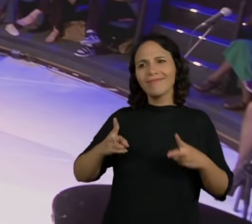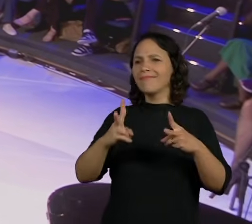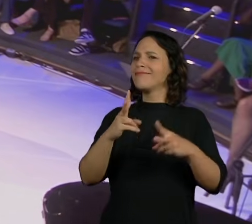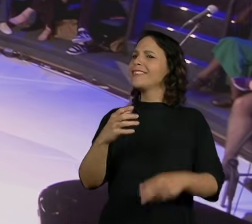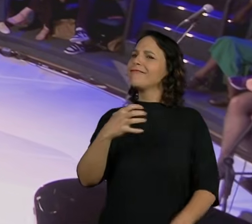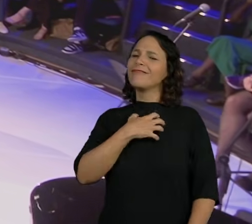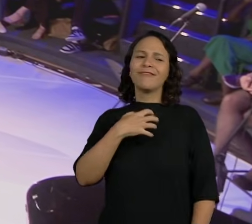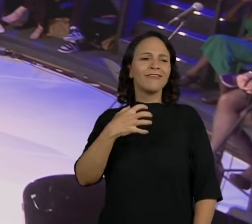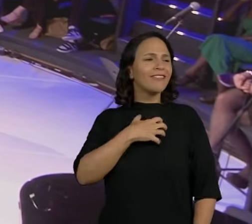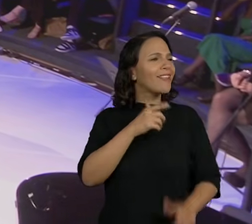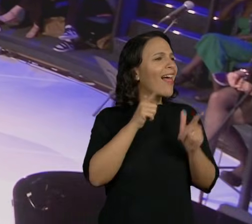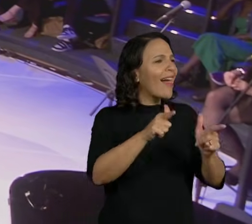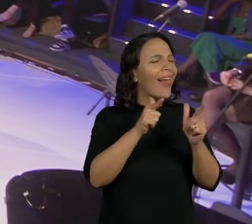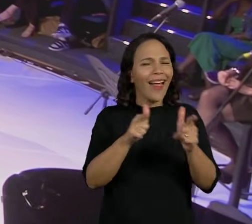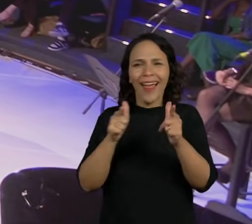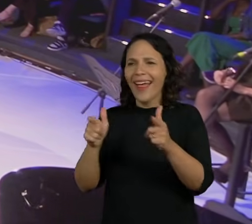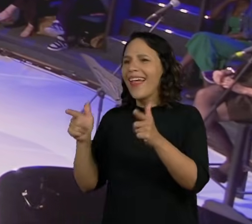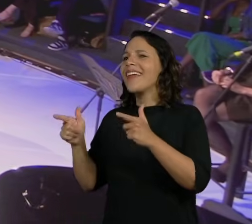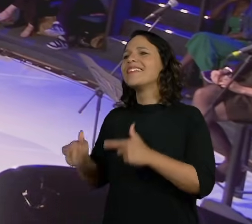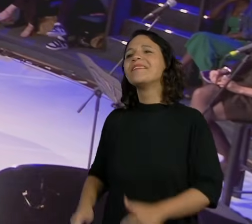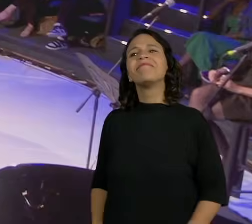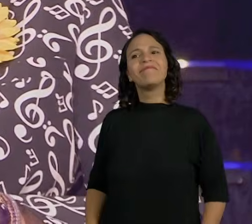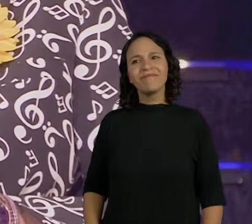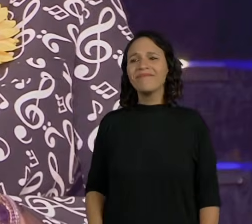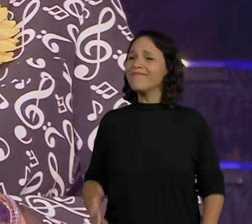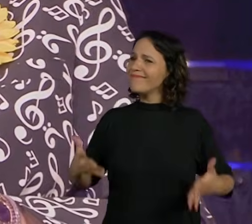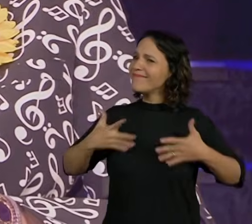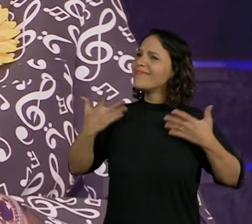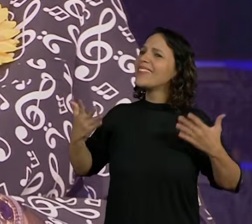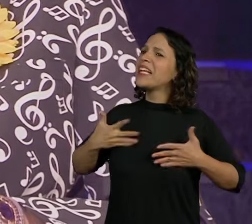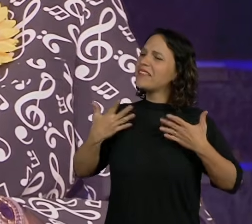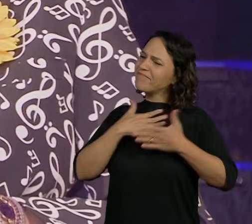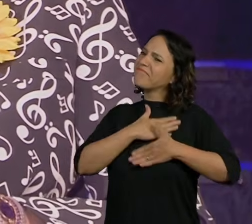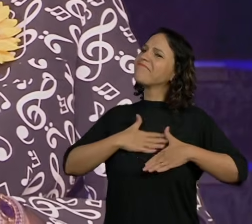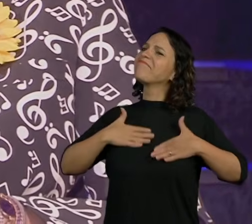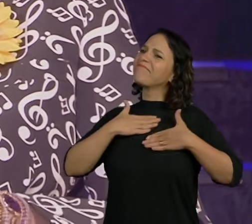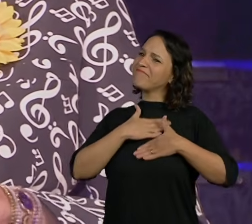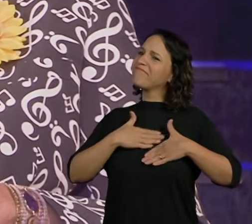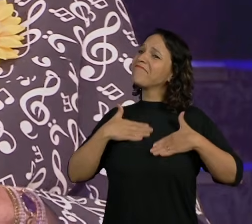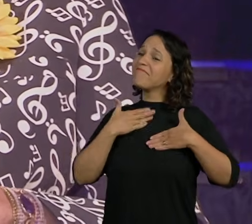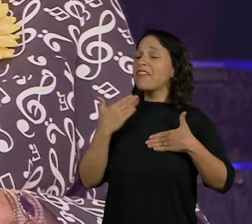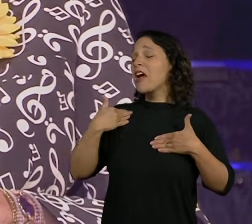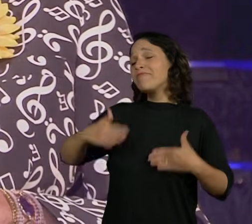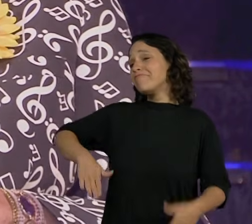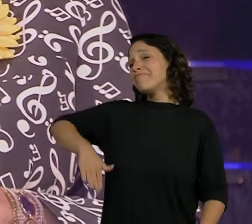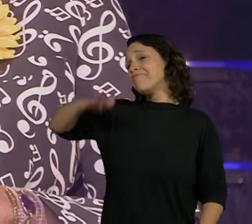gostava de tirar onda uns com os outros. Era uma coisa muito alegre, muito satisfatória. E aí...